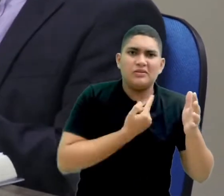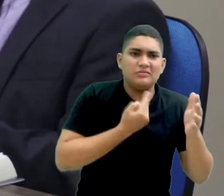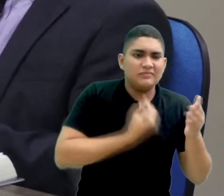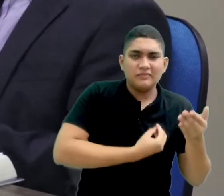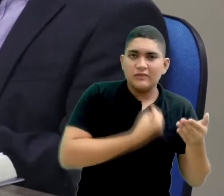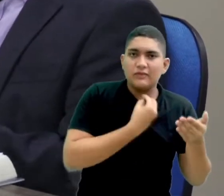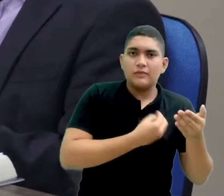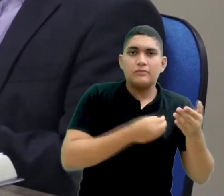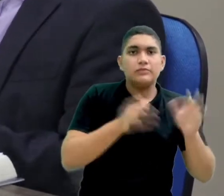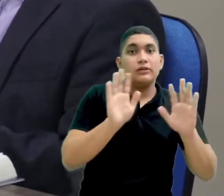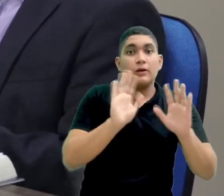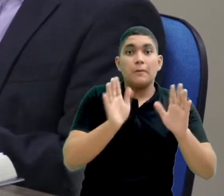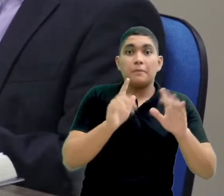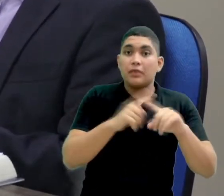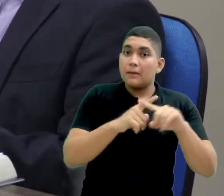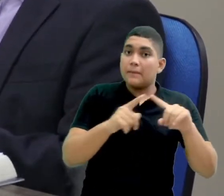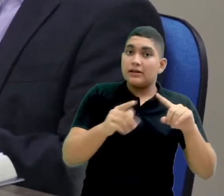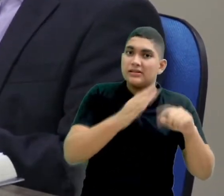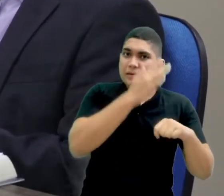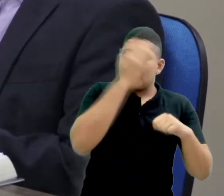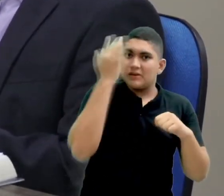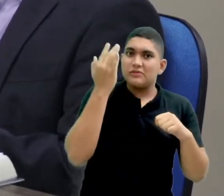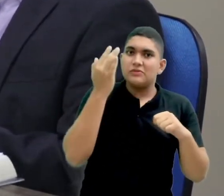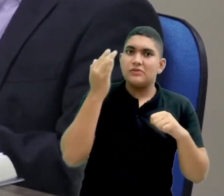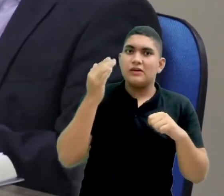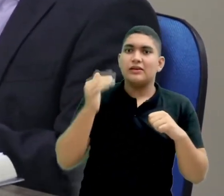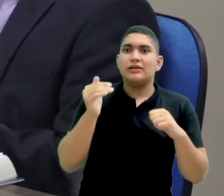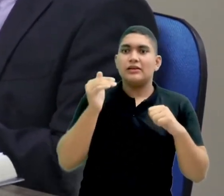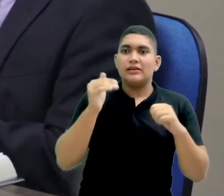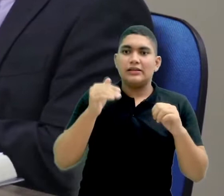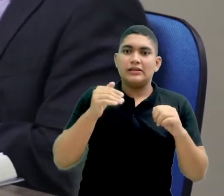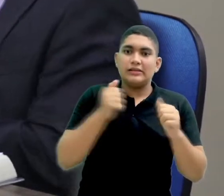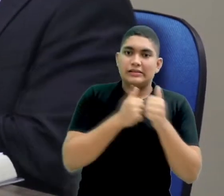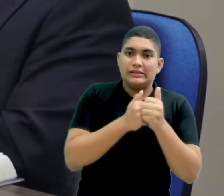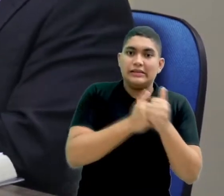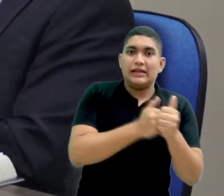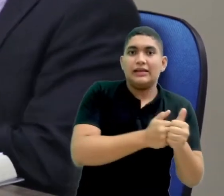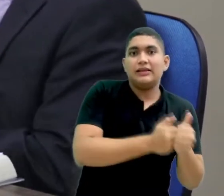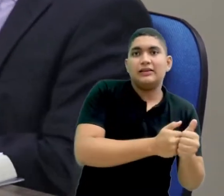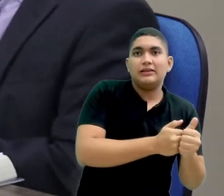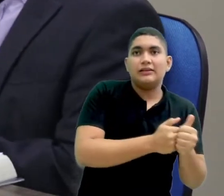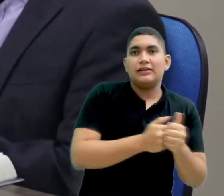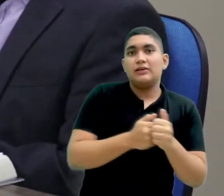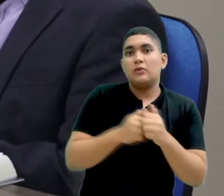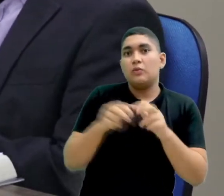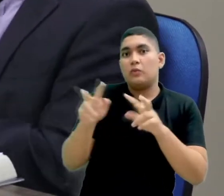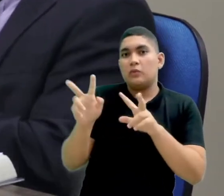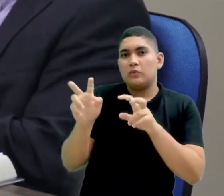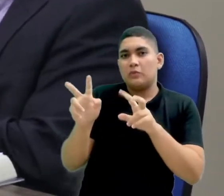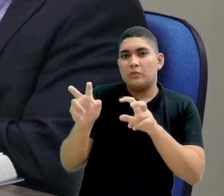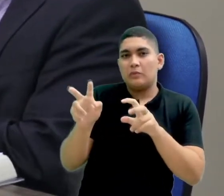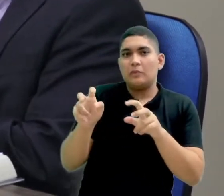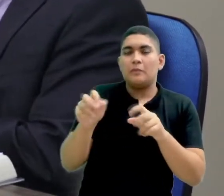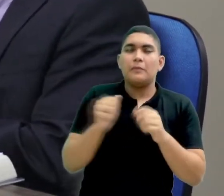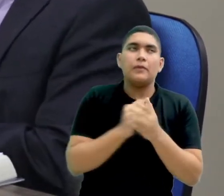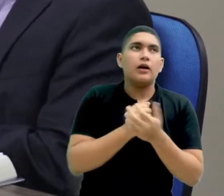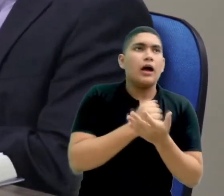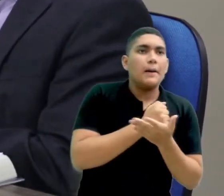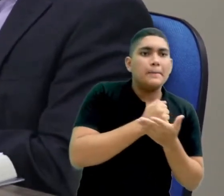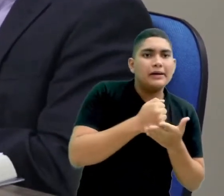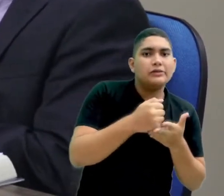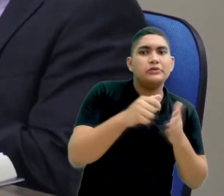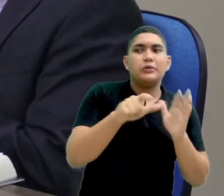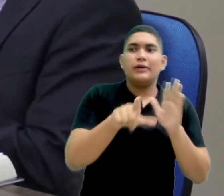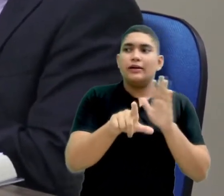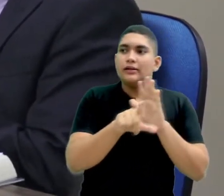o antinomista, ele vai dizer o seguinte, que tudo bem, passou a lei cerimonial, passou-se a